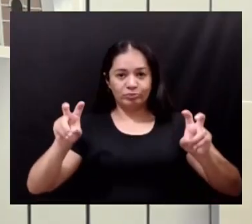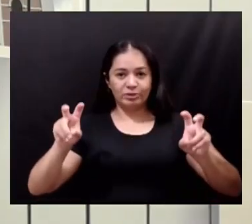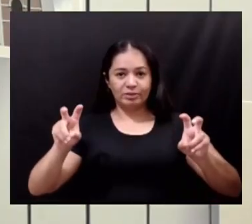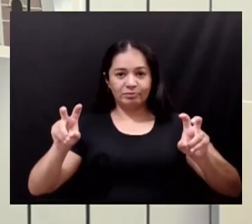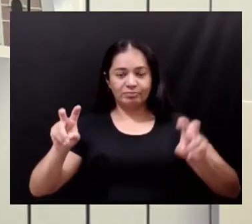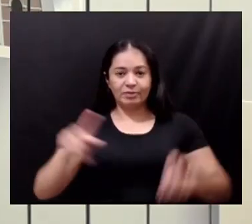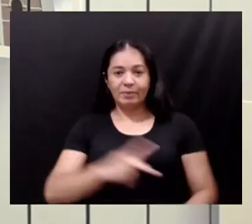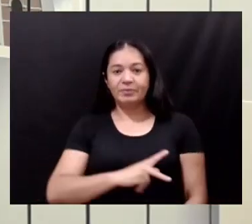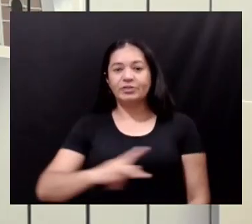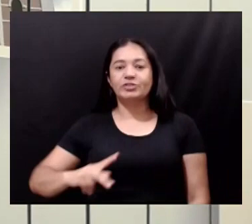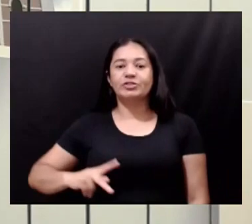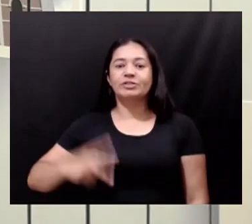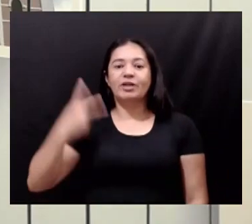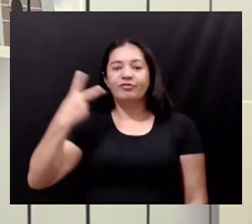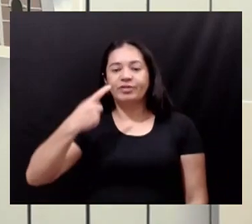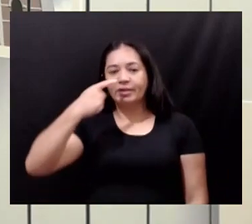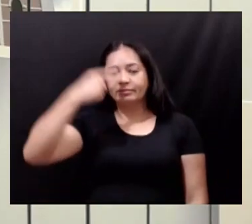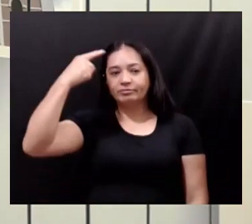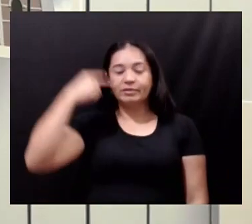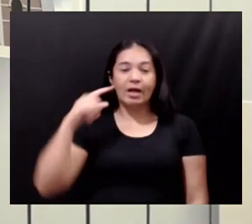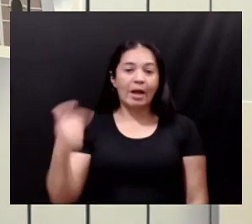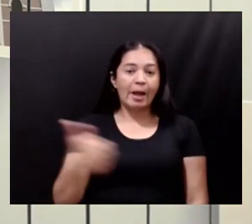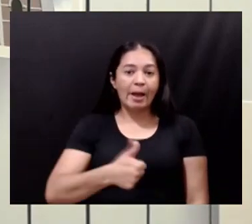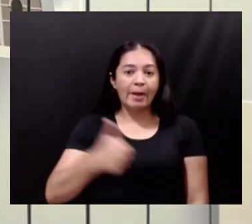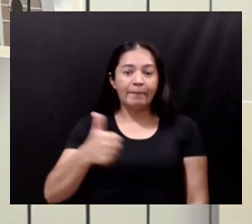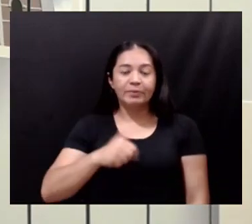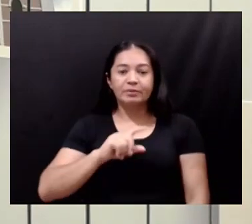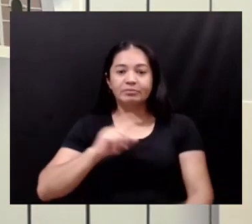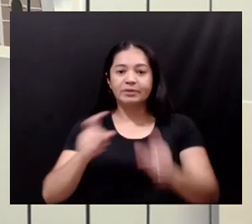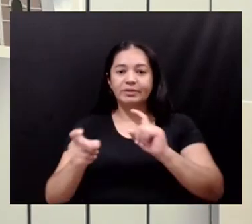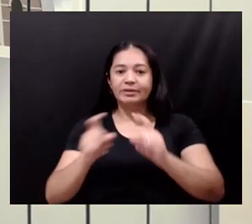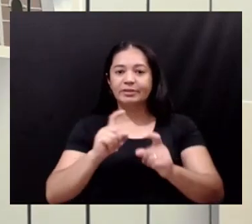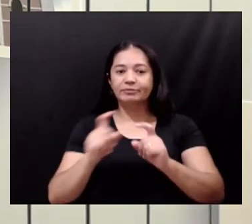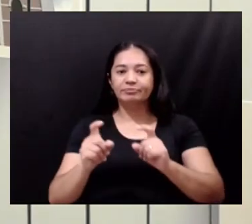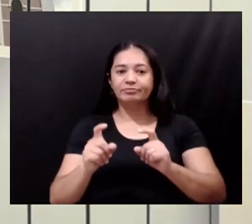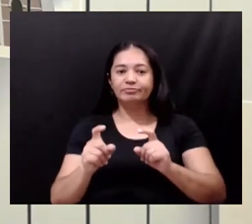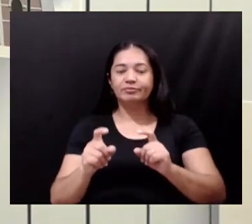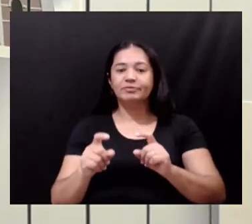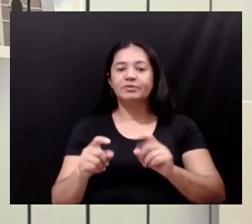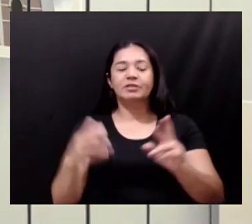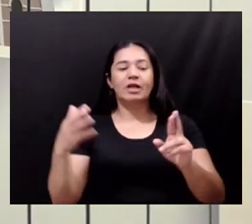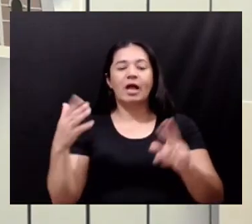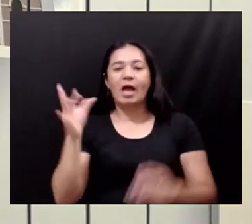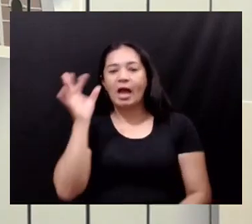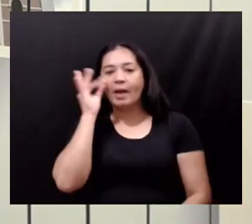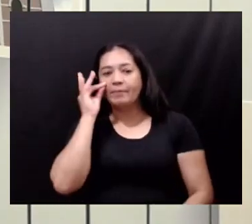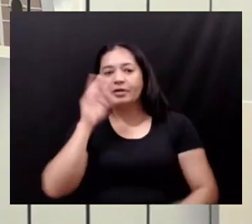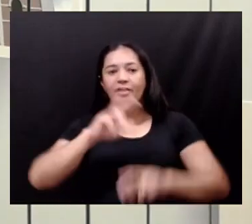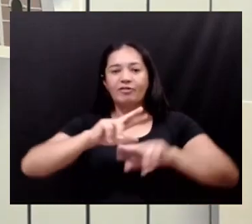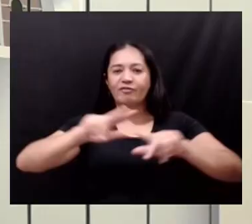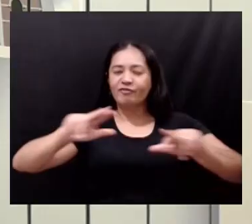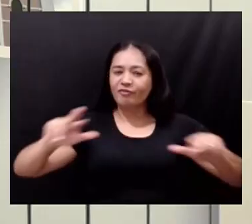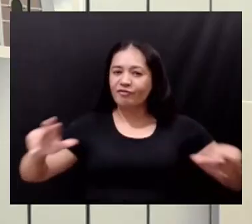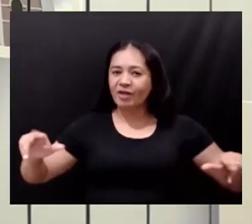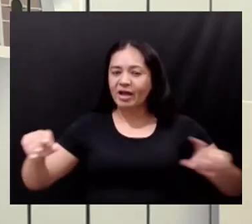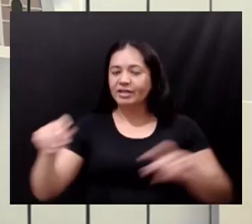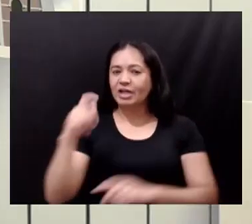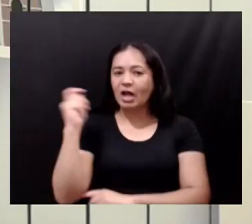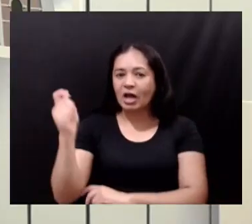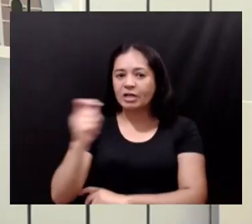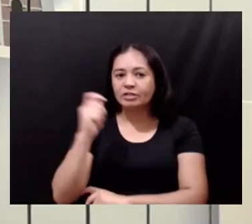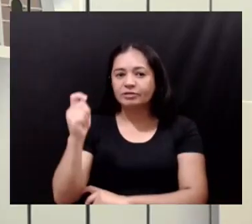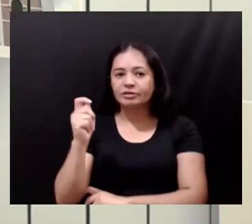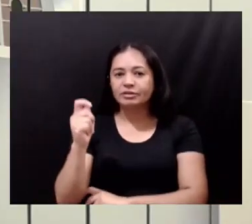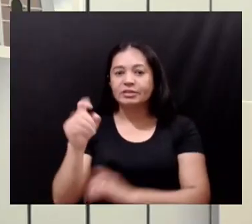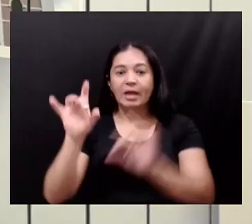a primeira reunião desta legislatura contou com a presença de diversas associações, especialistas da